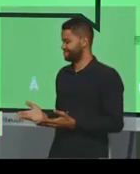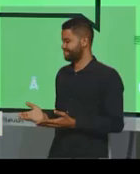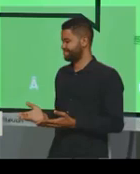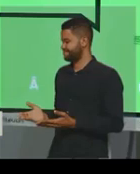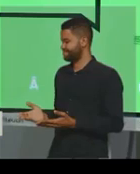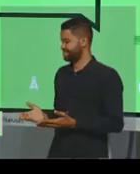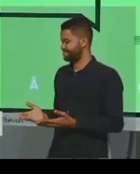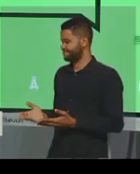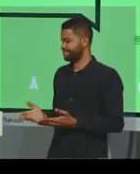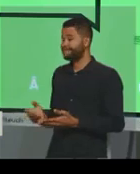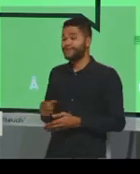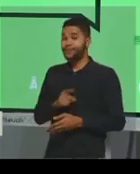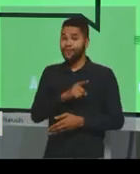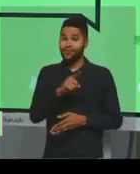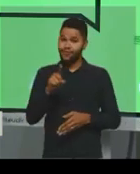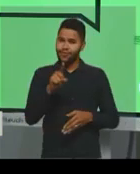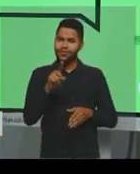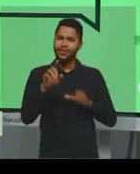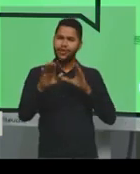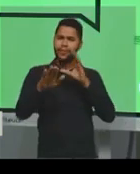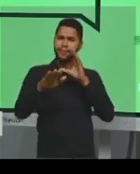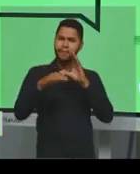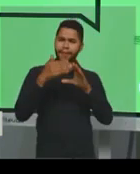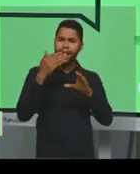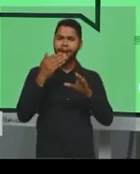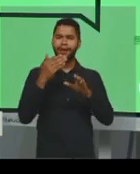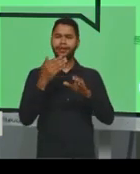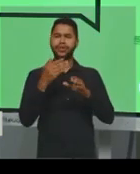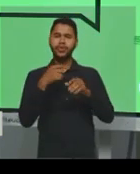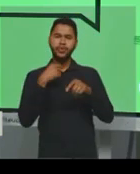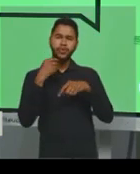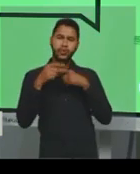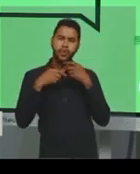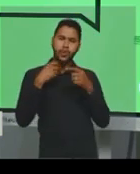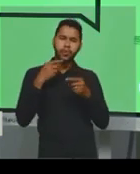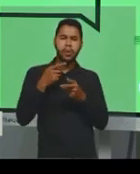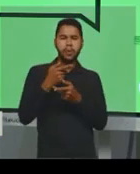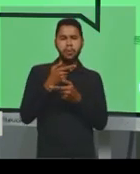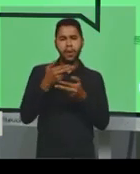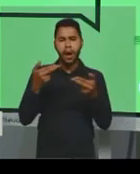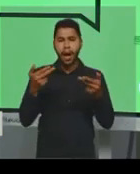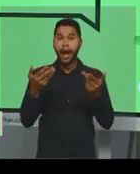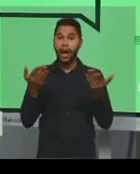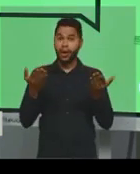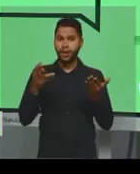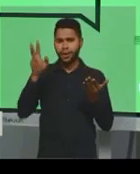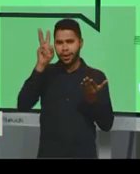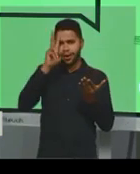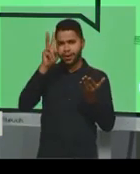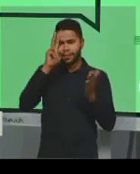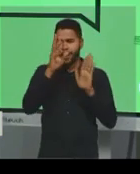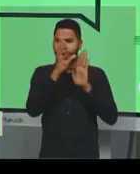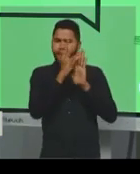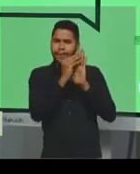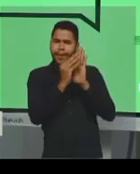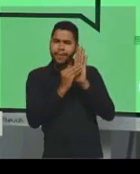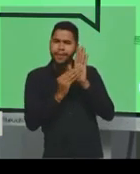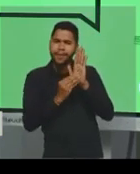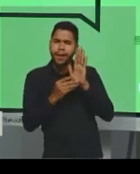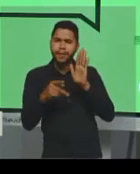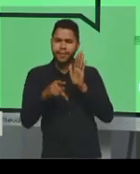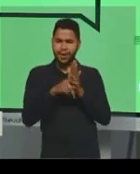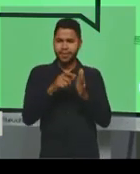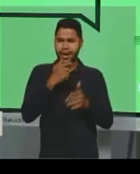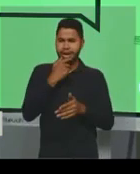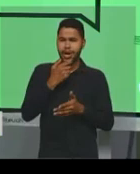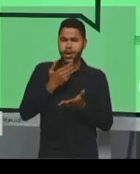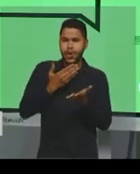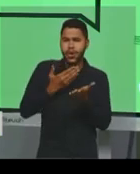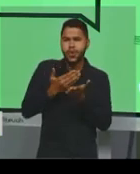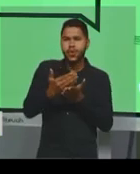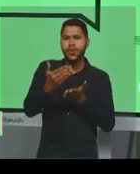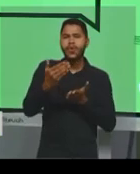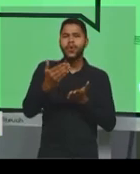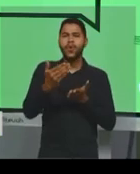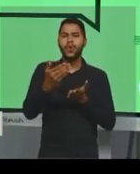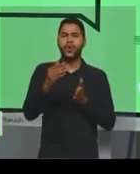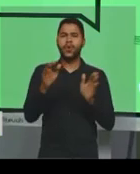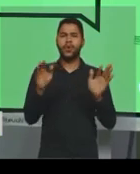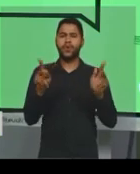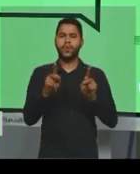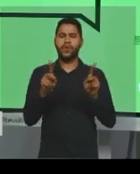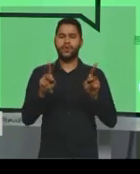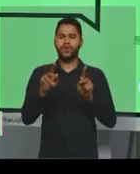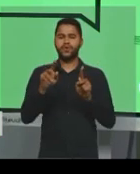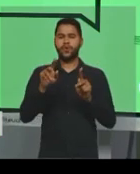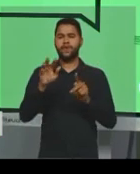Enquanto você envia suas dúvidas para a gente, vamos relembrar os temas das aulas de língua inglesa? Vamos começar com o professor